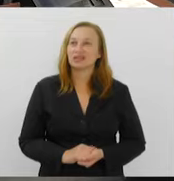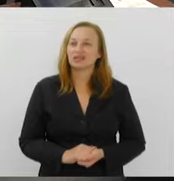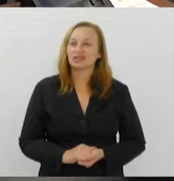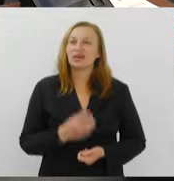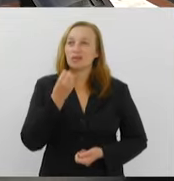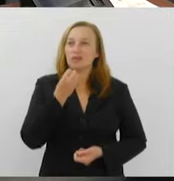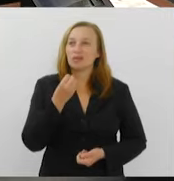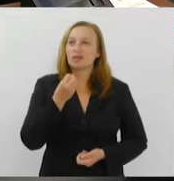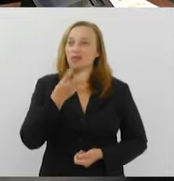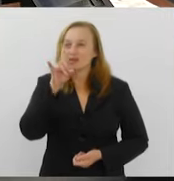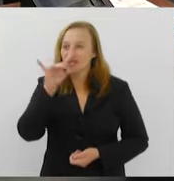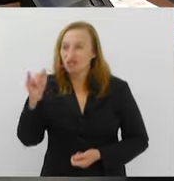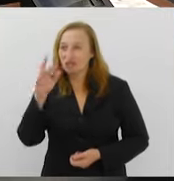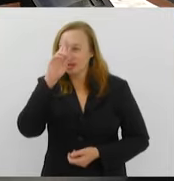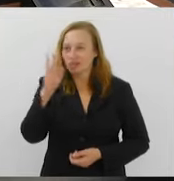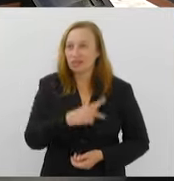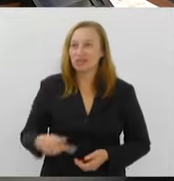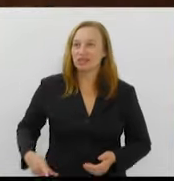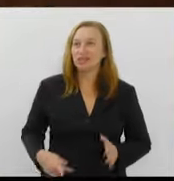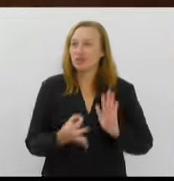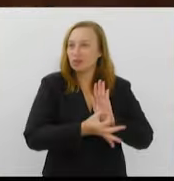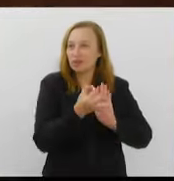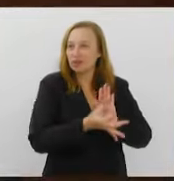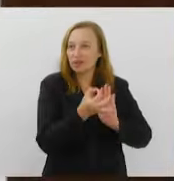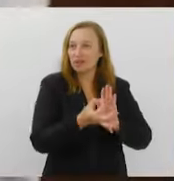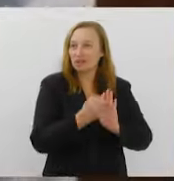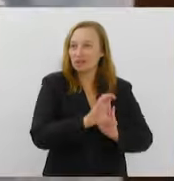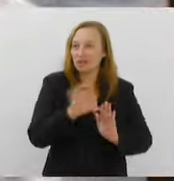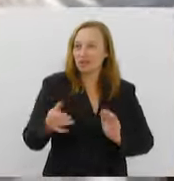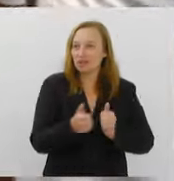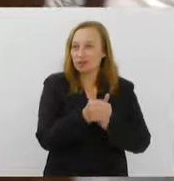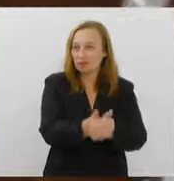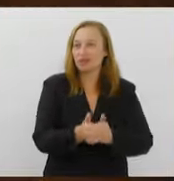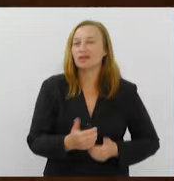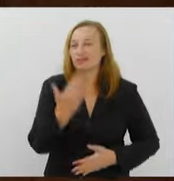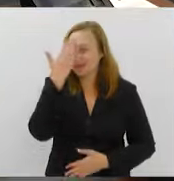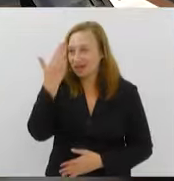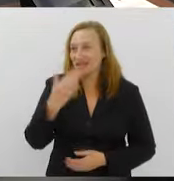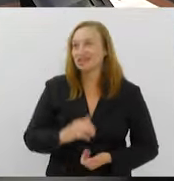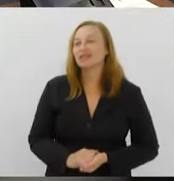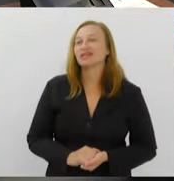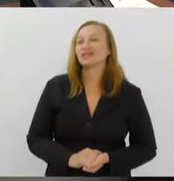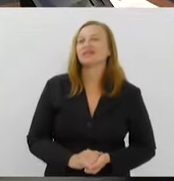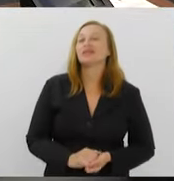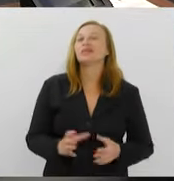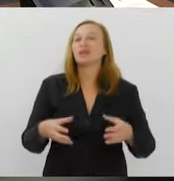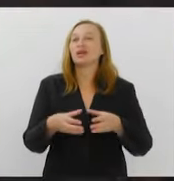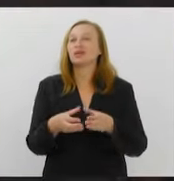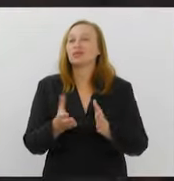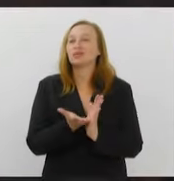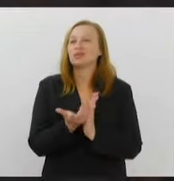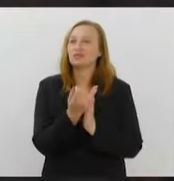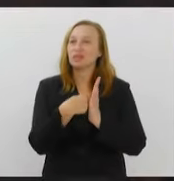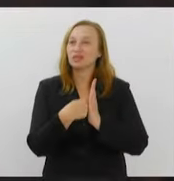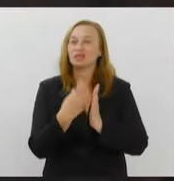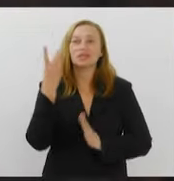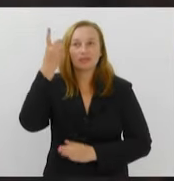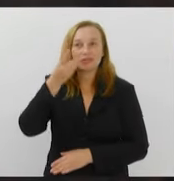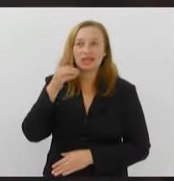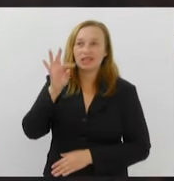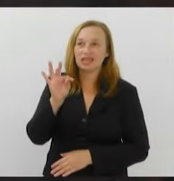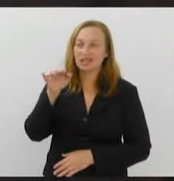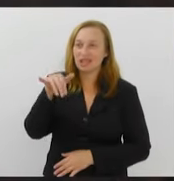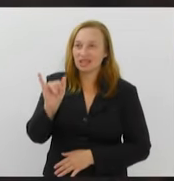Bom dia, presidente. Eu acompanho o parecer da CCJ. Muito obrigado, Célia. Pela Comissão de Tributação, deputado Tandy